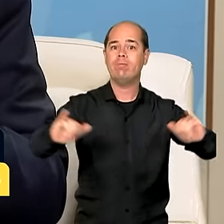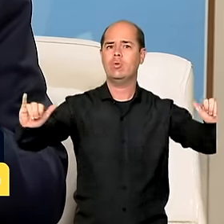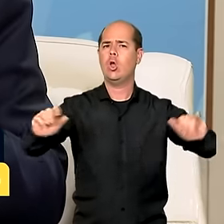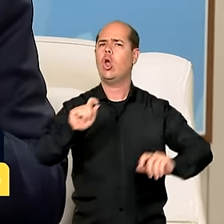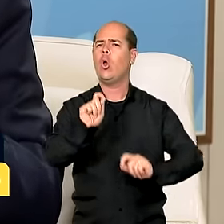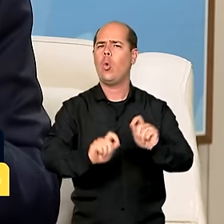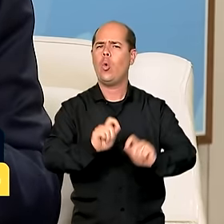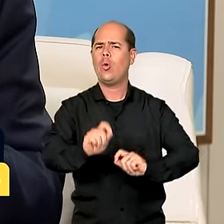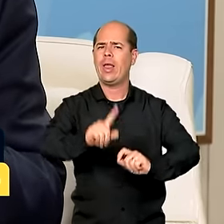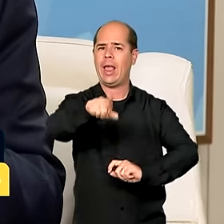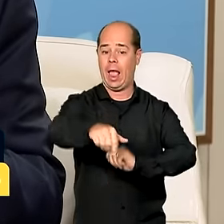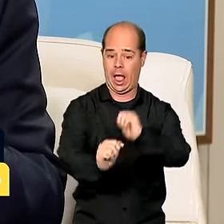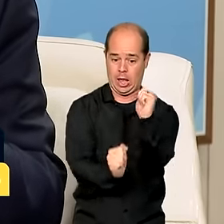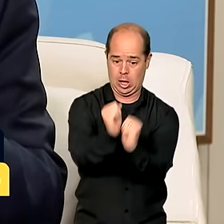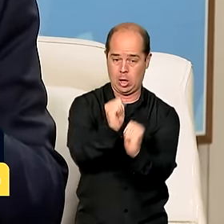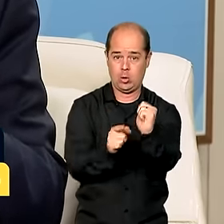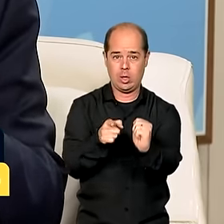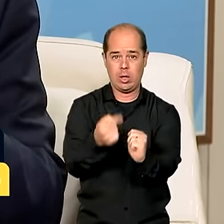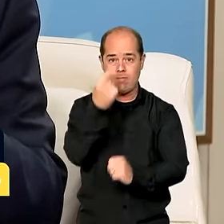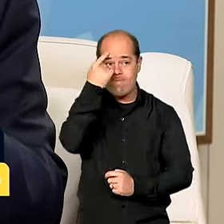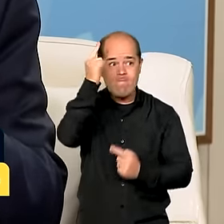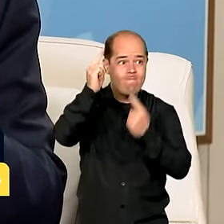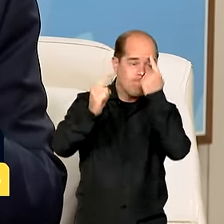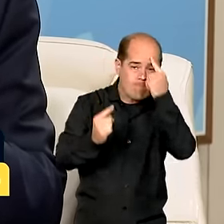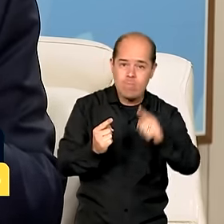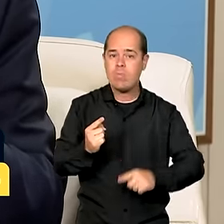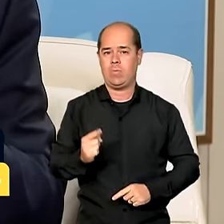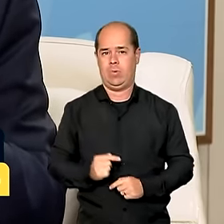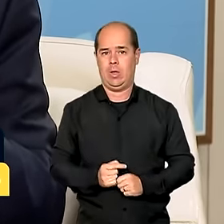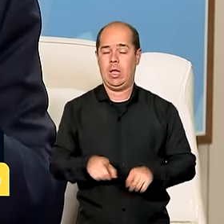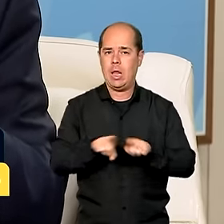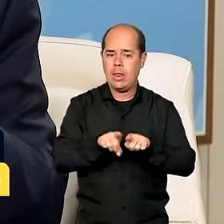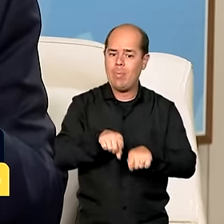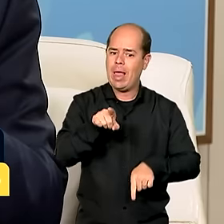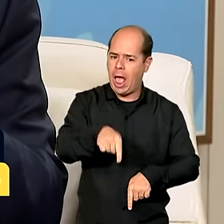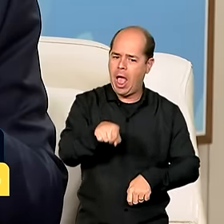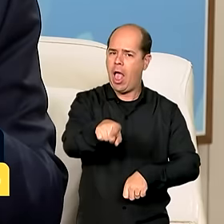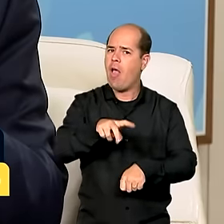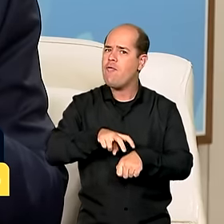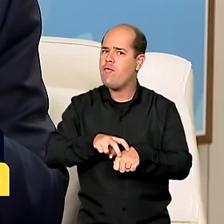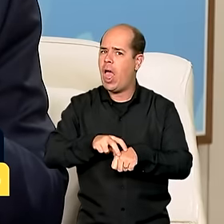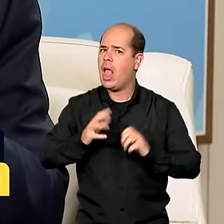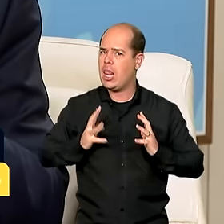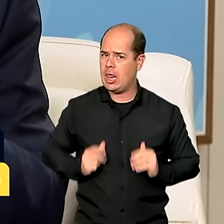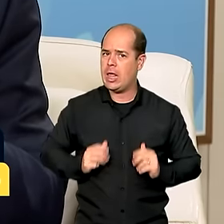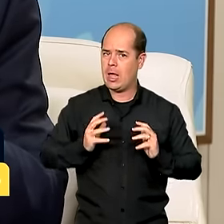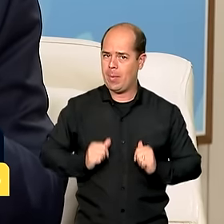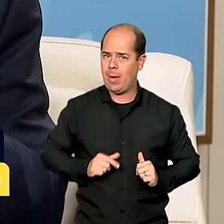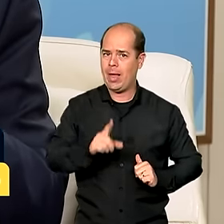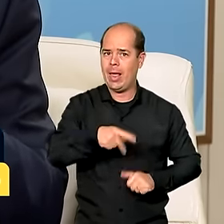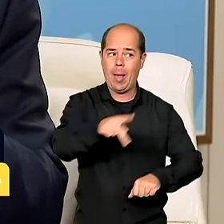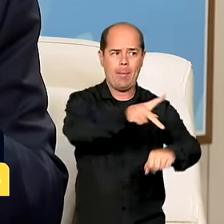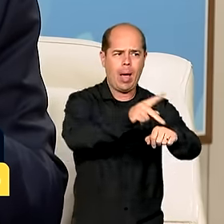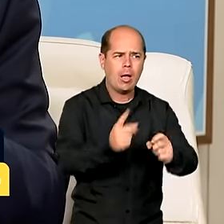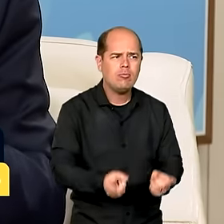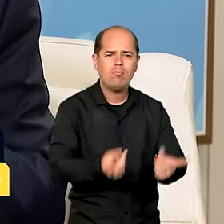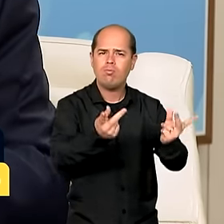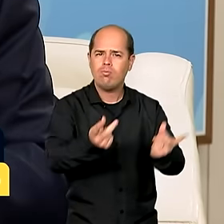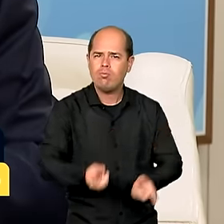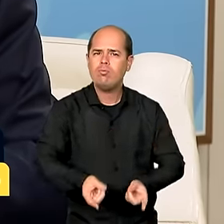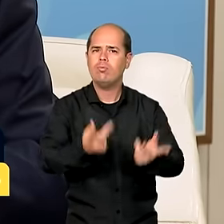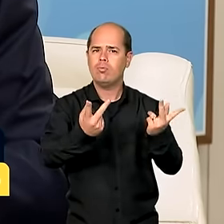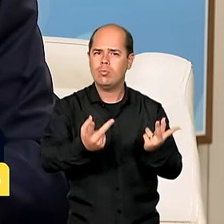indústria inovadora uma indústria Verde uma indústria exportadora e uma